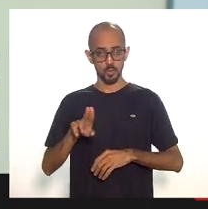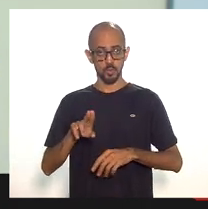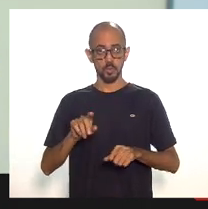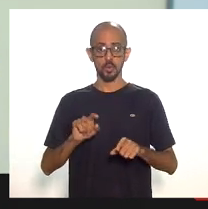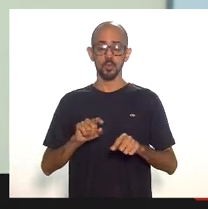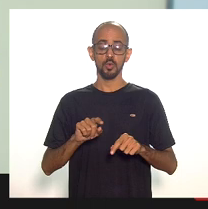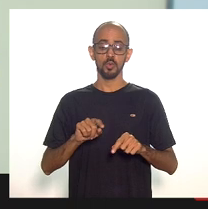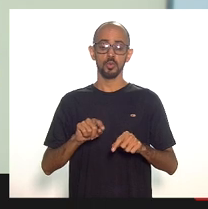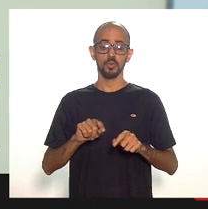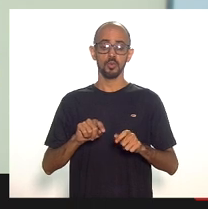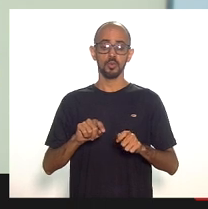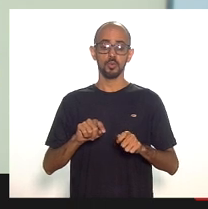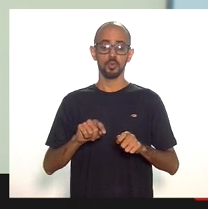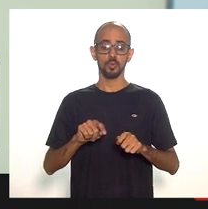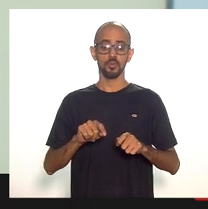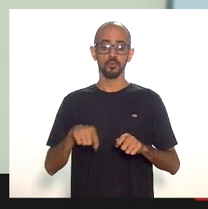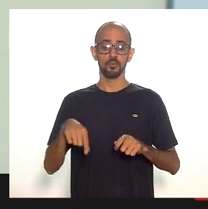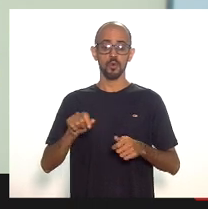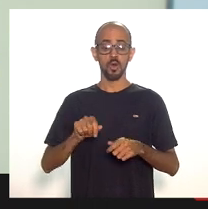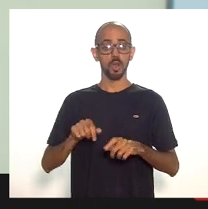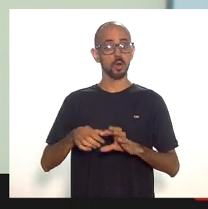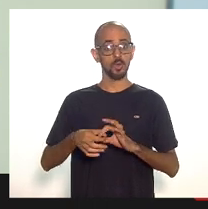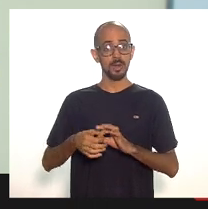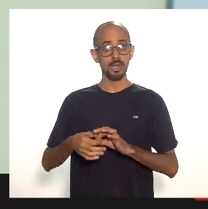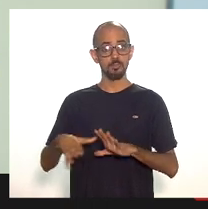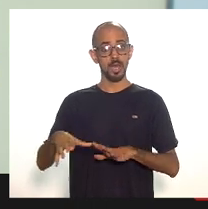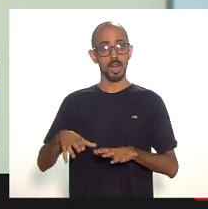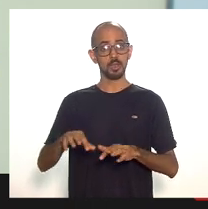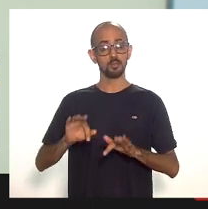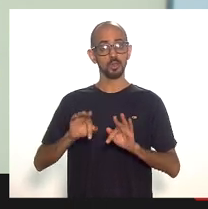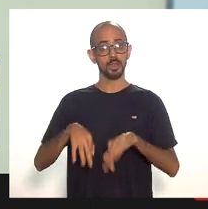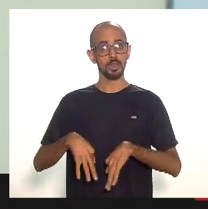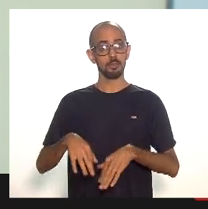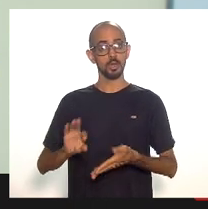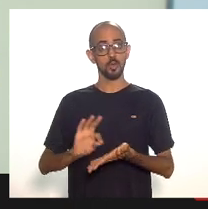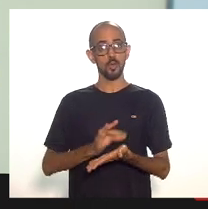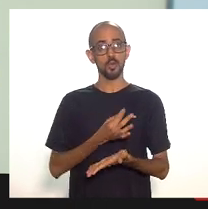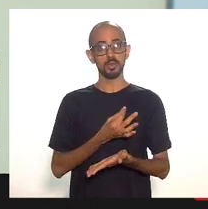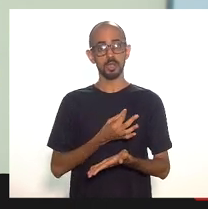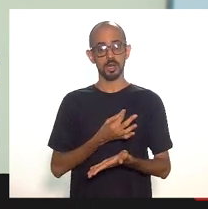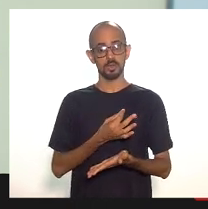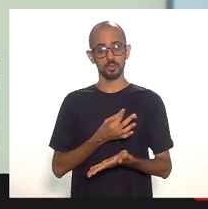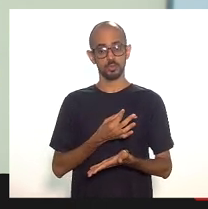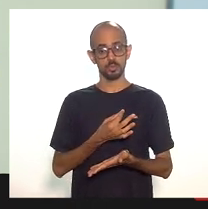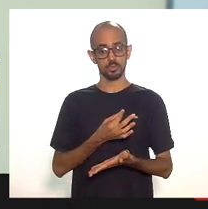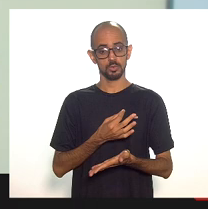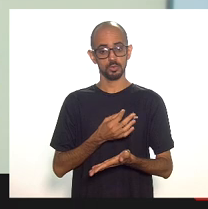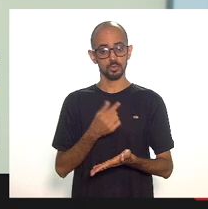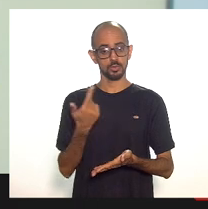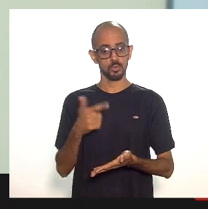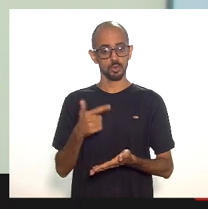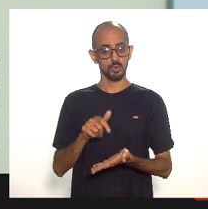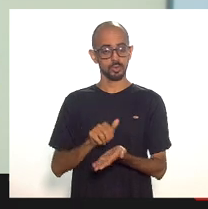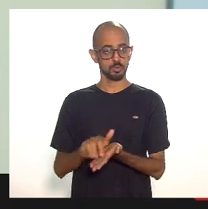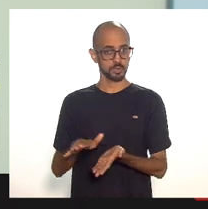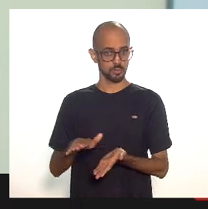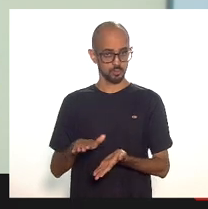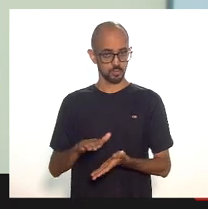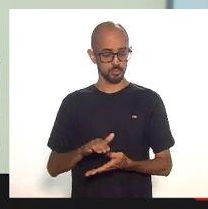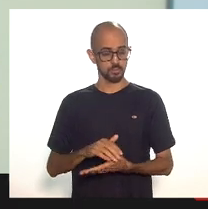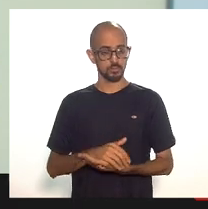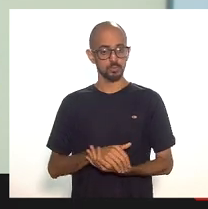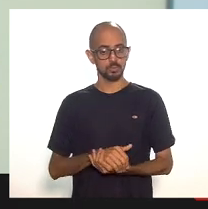foram dispensados por término do contrato. Não houve demissão.